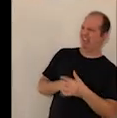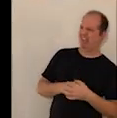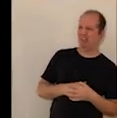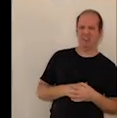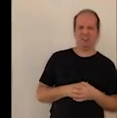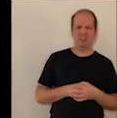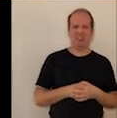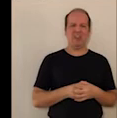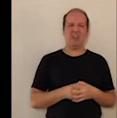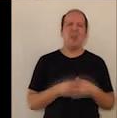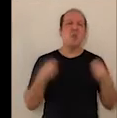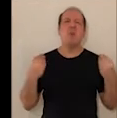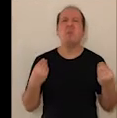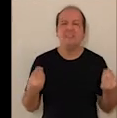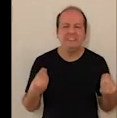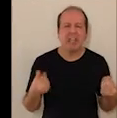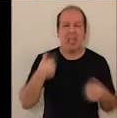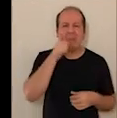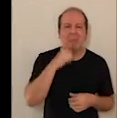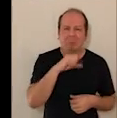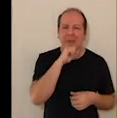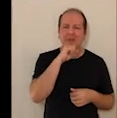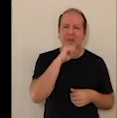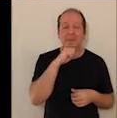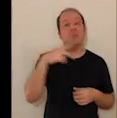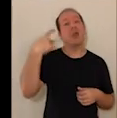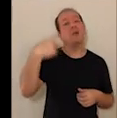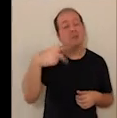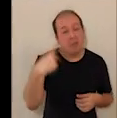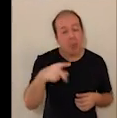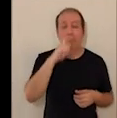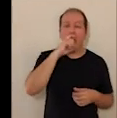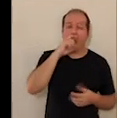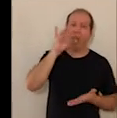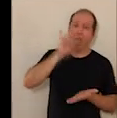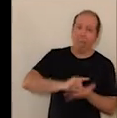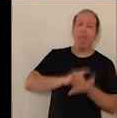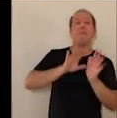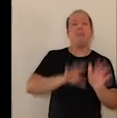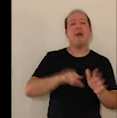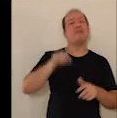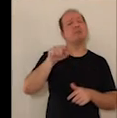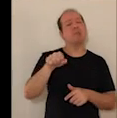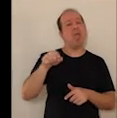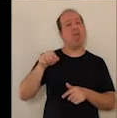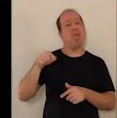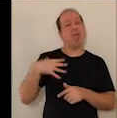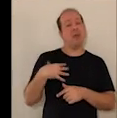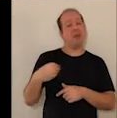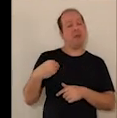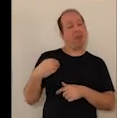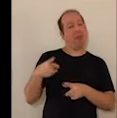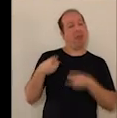Quer ultrajar minha mãe? Não. Seu pai, ele é. Mas você não é mais seu filho.